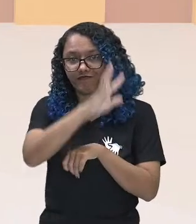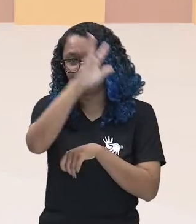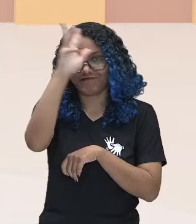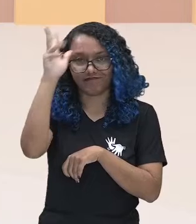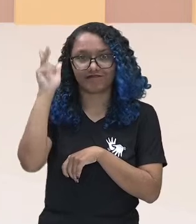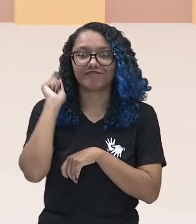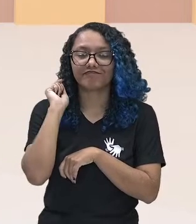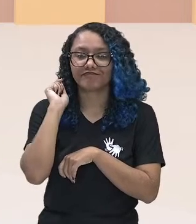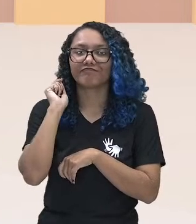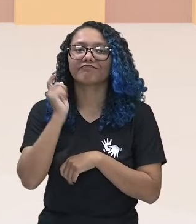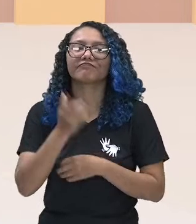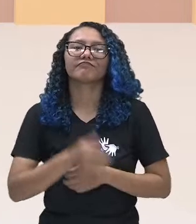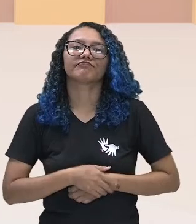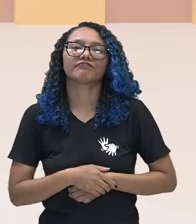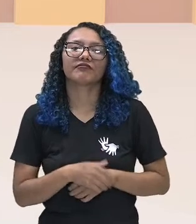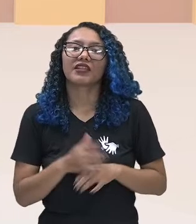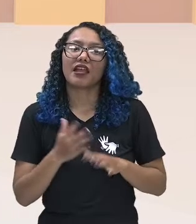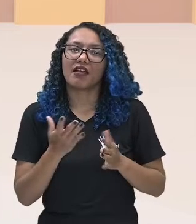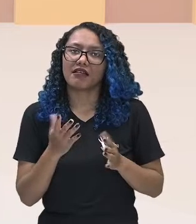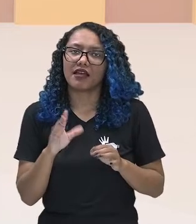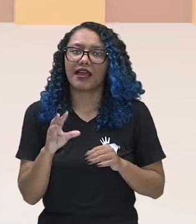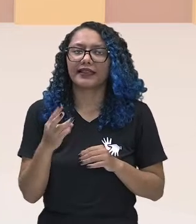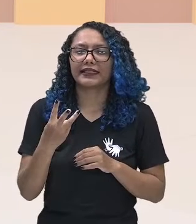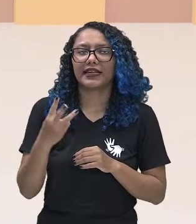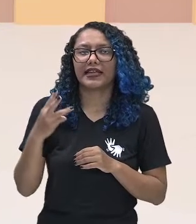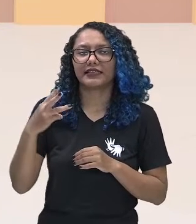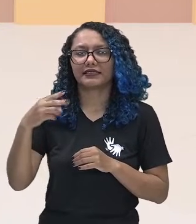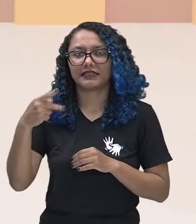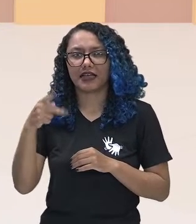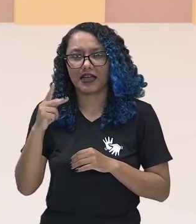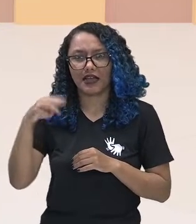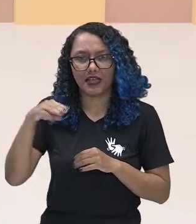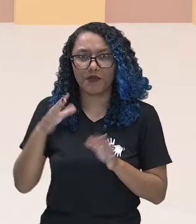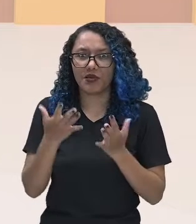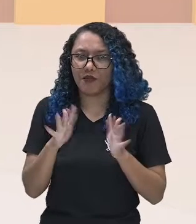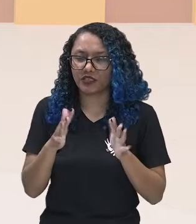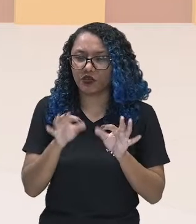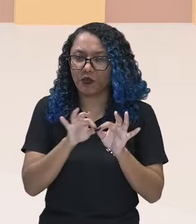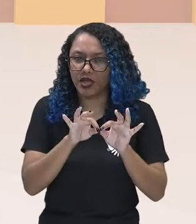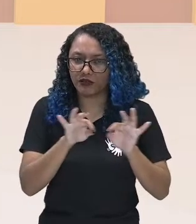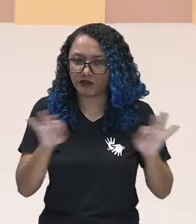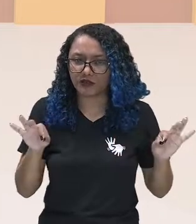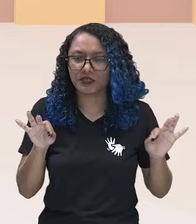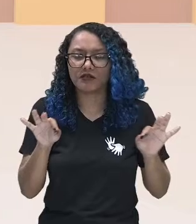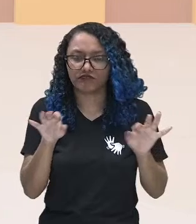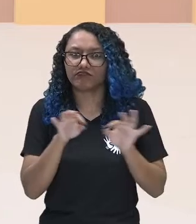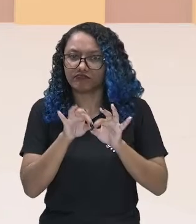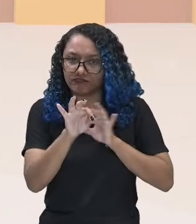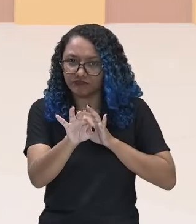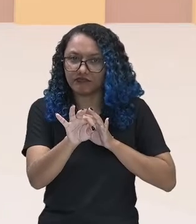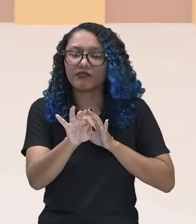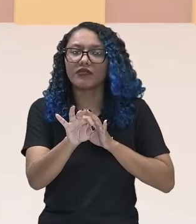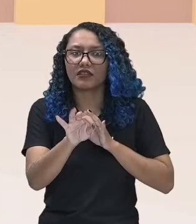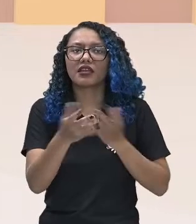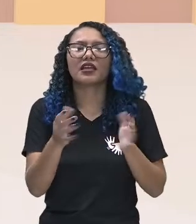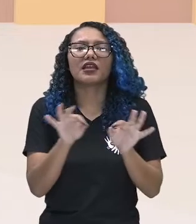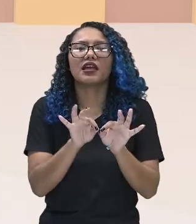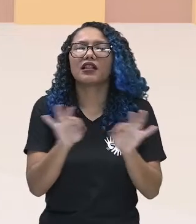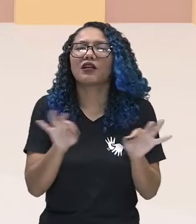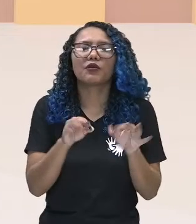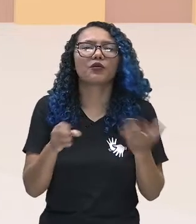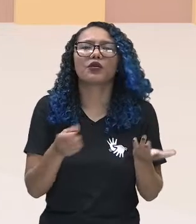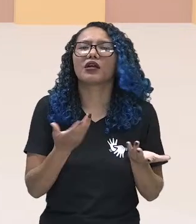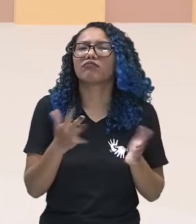mais de 3 quilômetros, né, de extensão. Em alguns pontos, a largura dessa ponte a gente tem